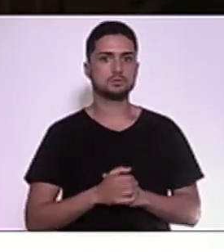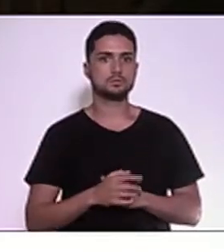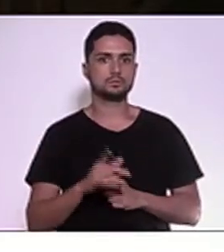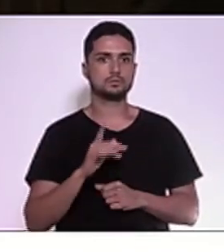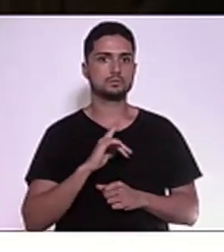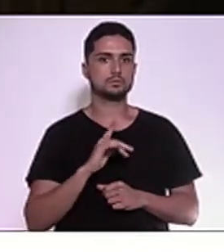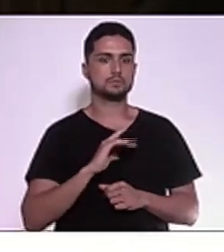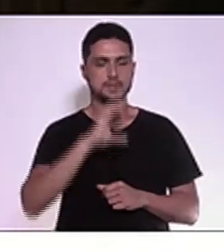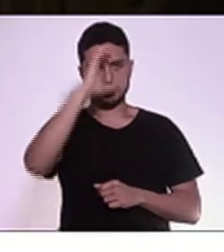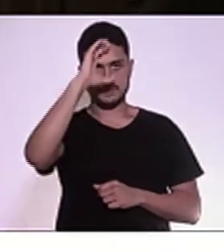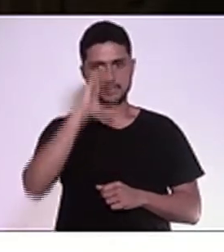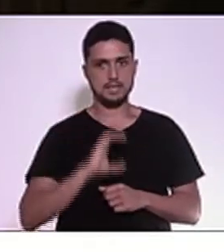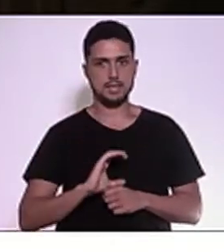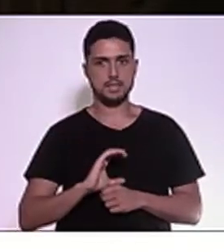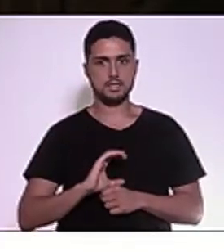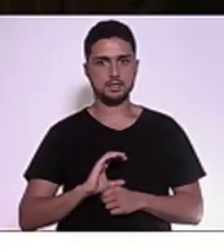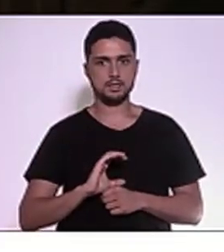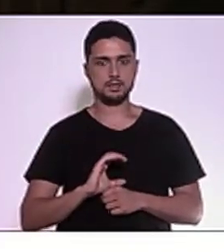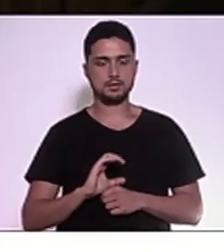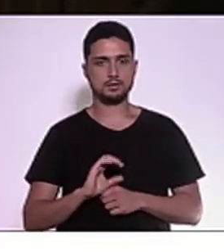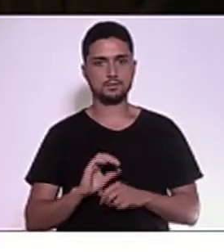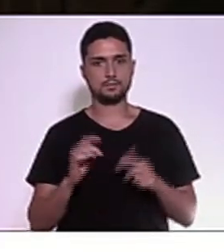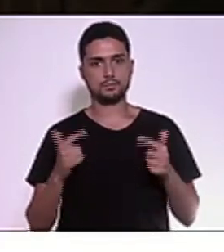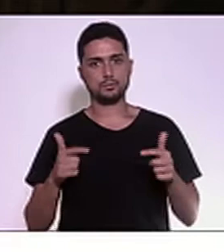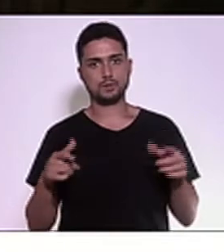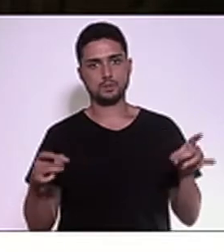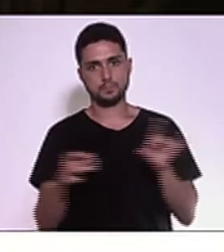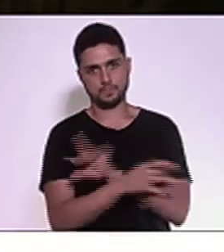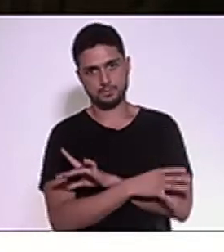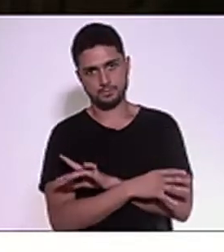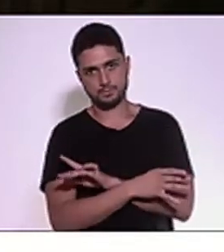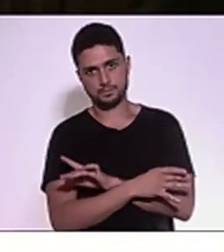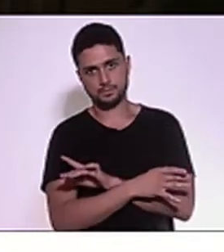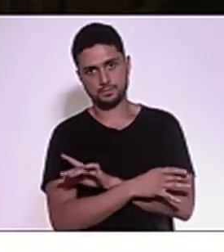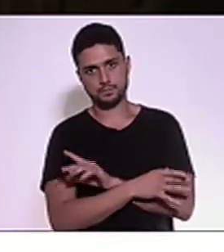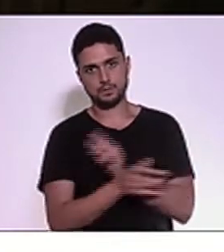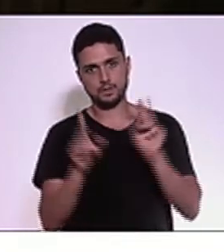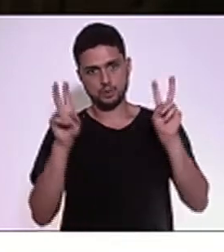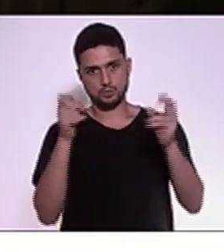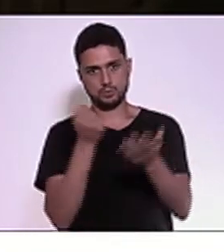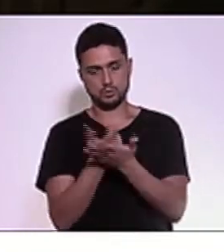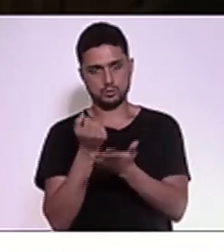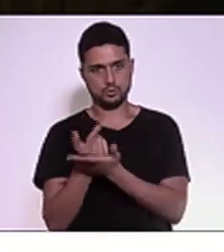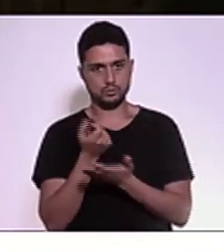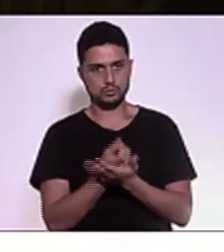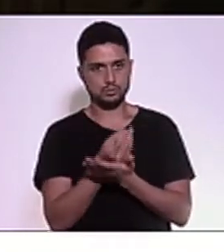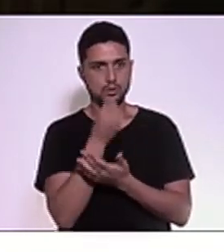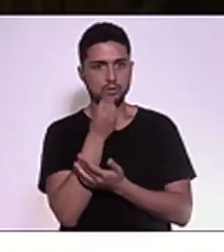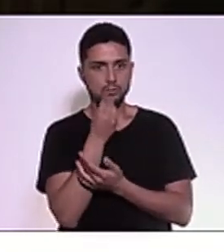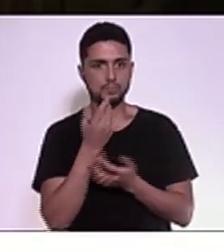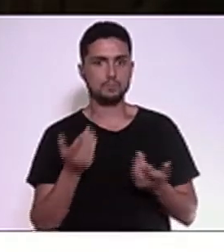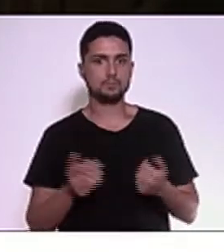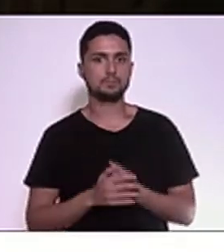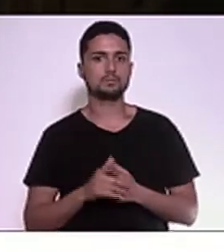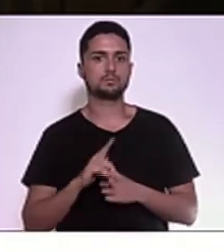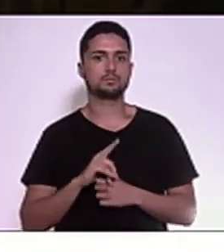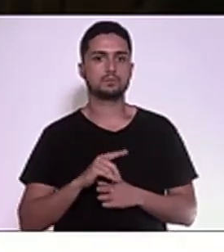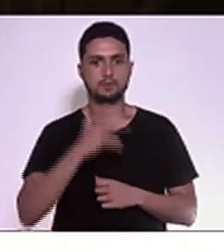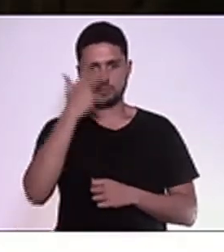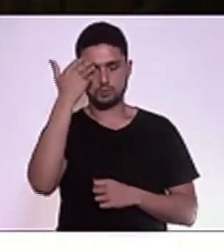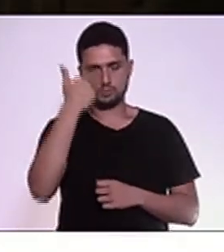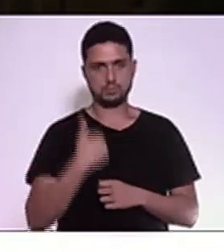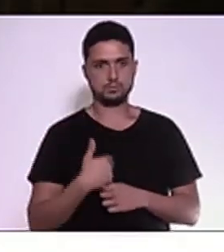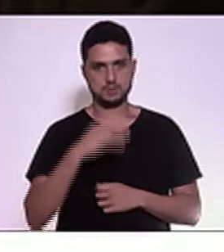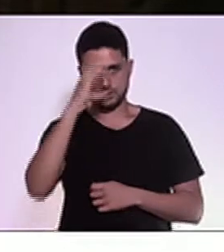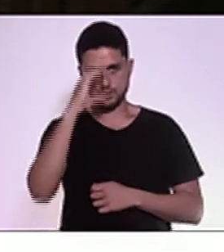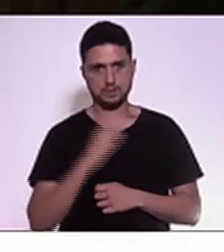a cidadania não se esgote nas relações de consumo, por óbvio, embora o ser cidadão